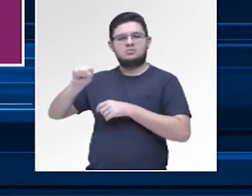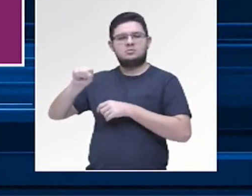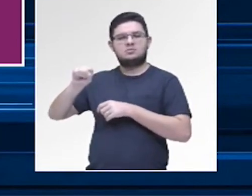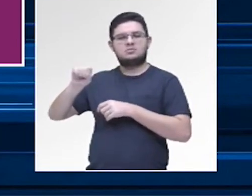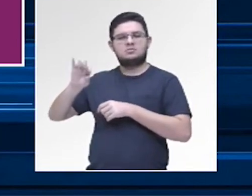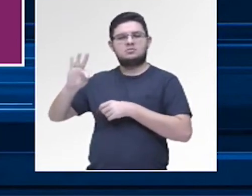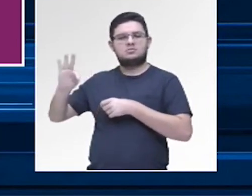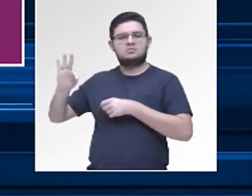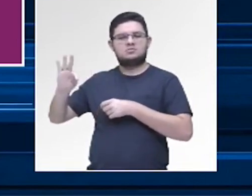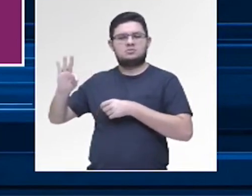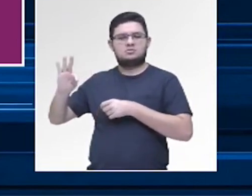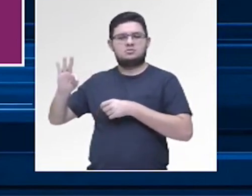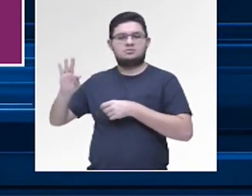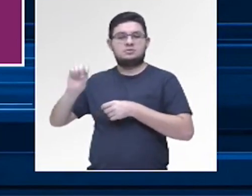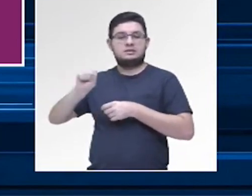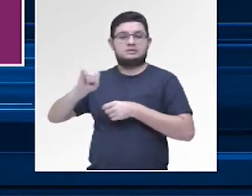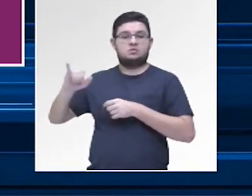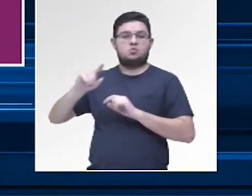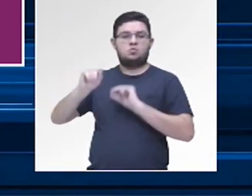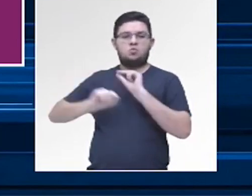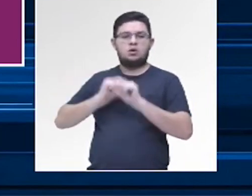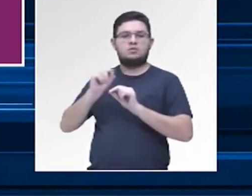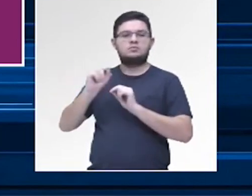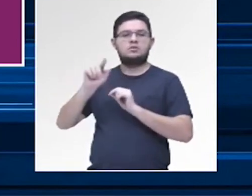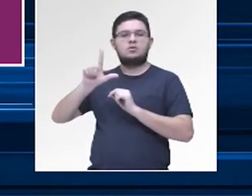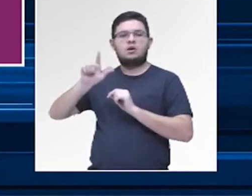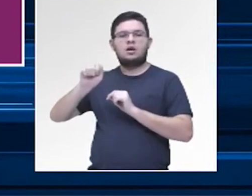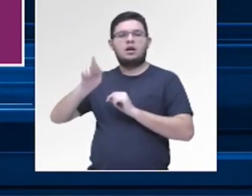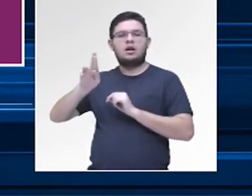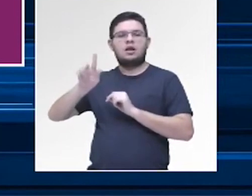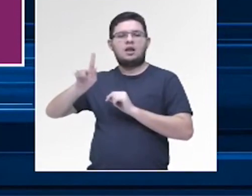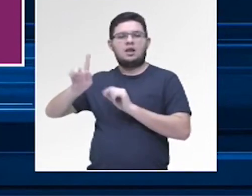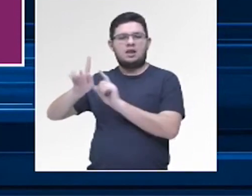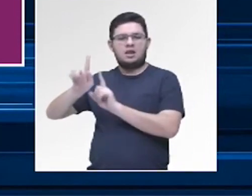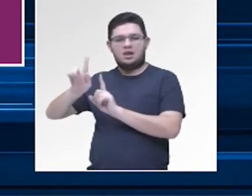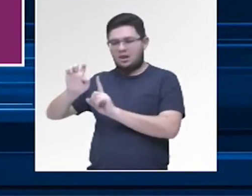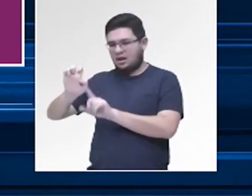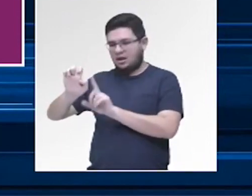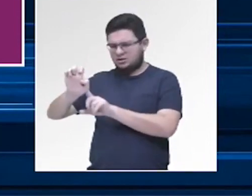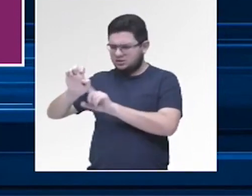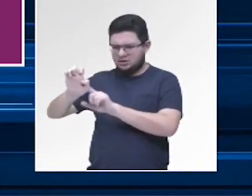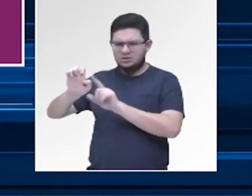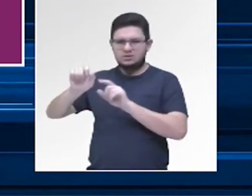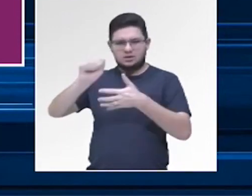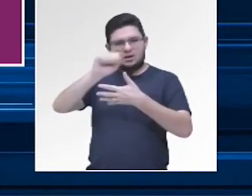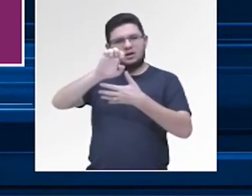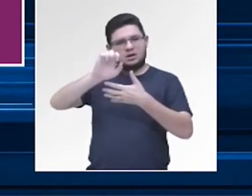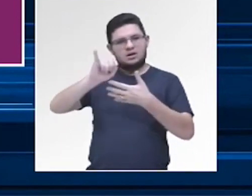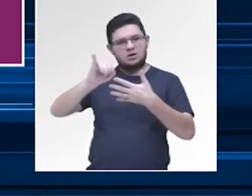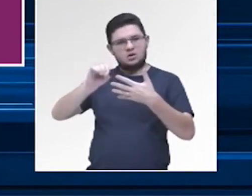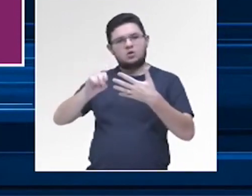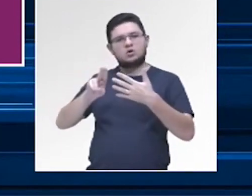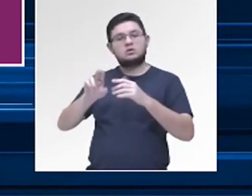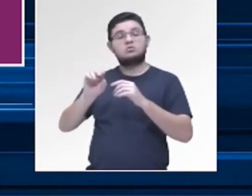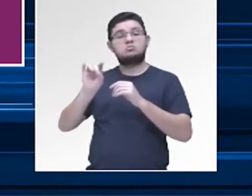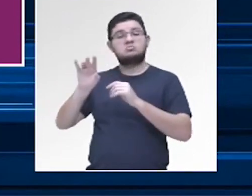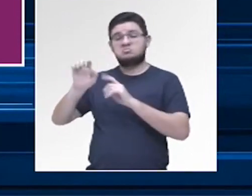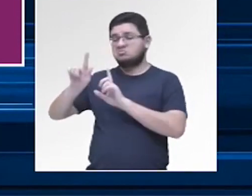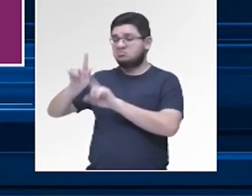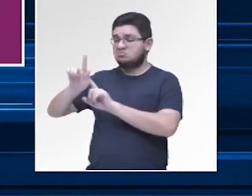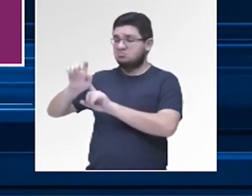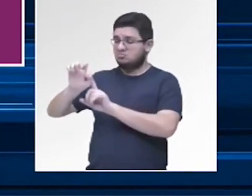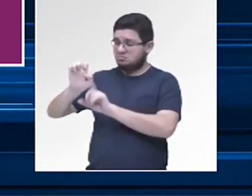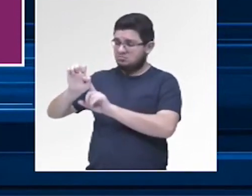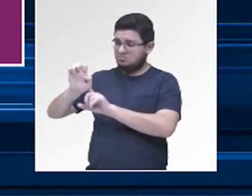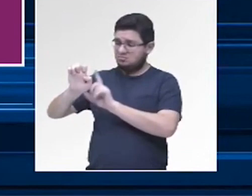ST no final, in the end, né? No final deles. Agora, se eu tenho adjetivos que terminam com consoantes, aí sim vai ser